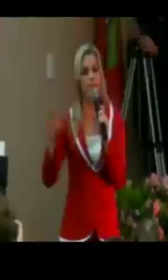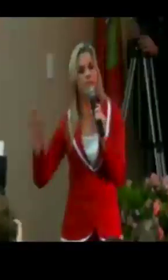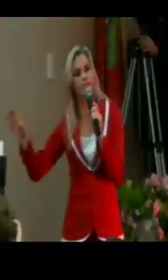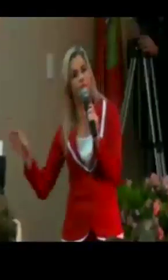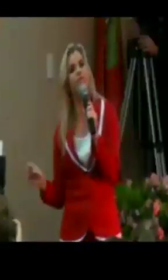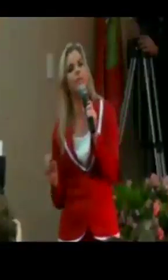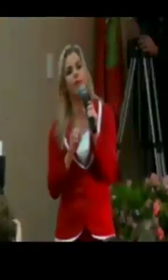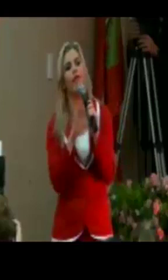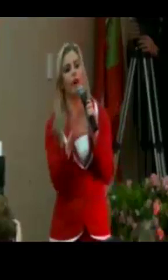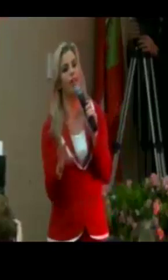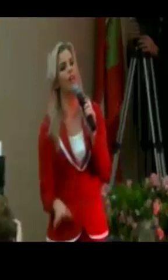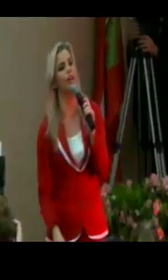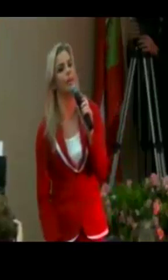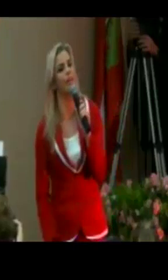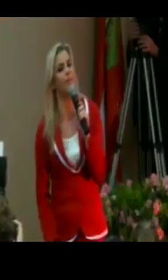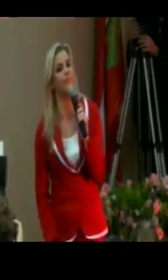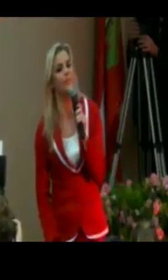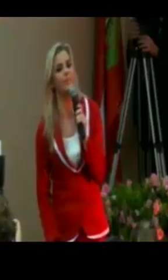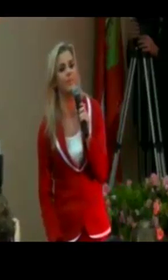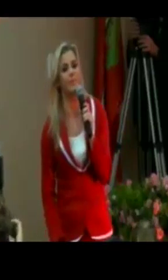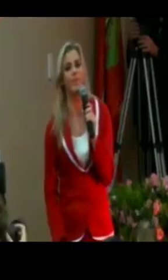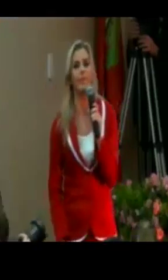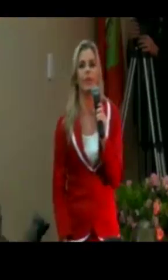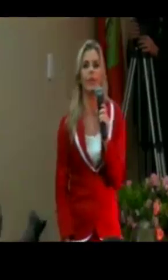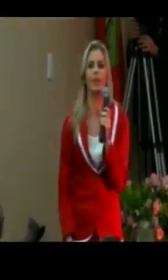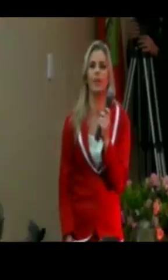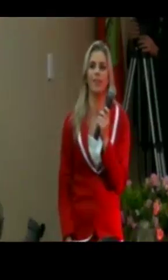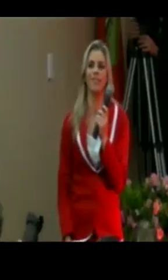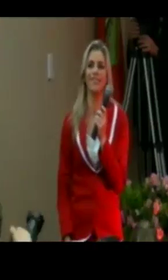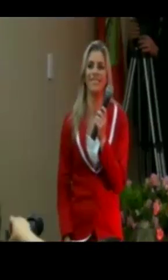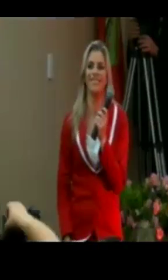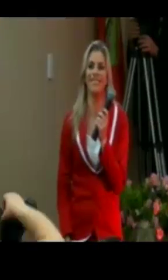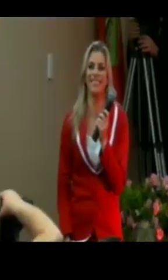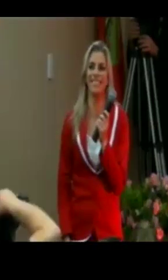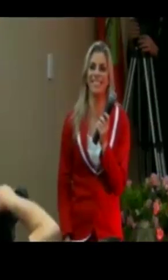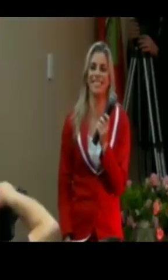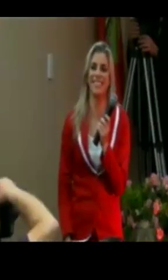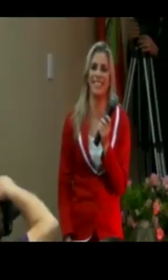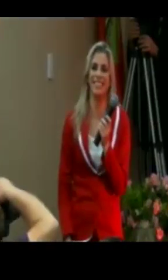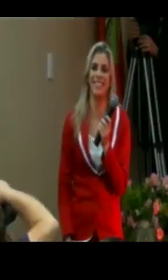é justamente a gente fazer as ações também fora da Câmara.